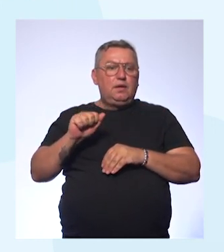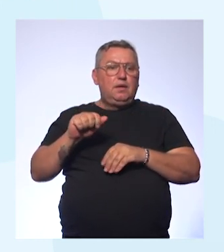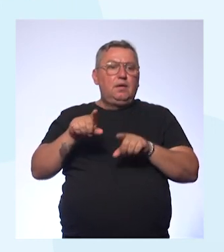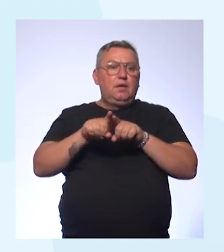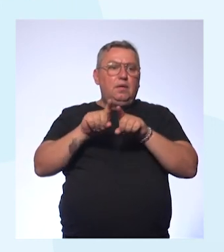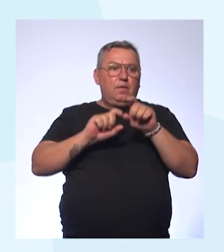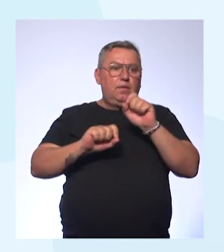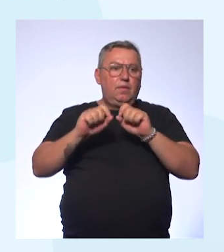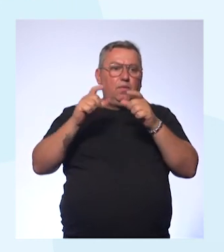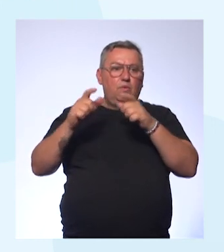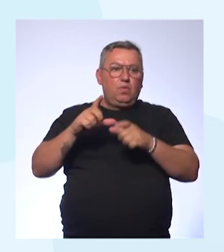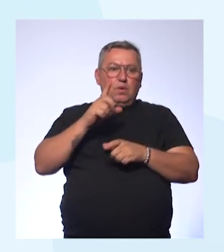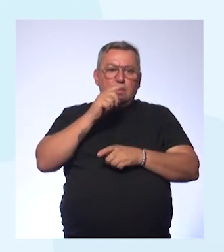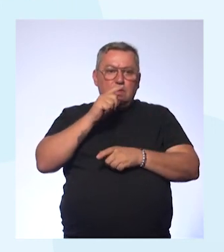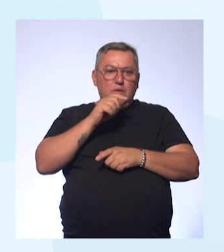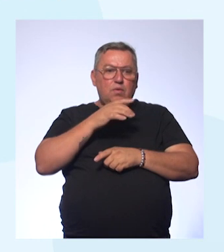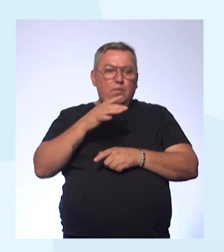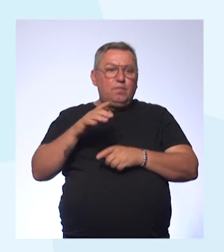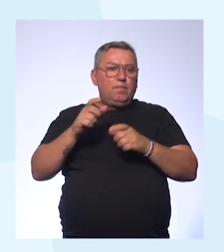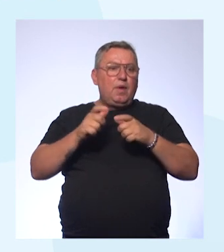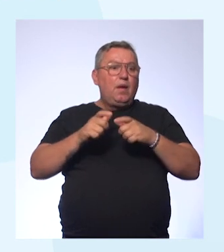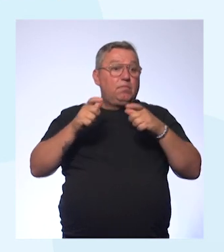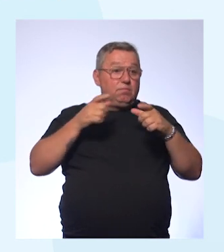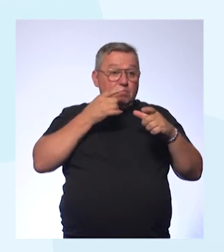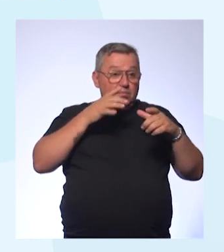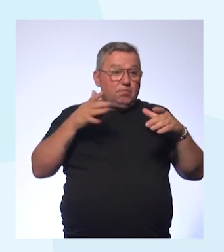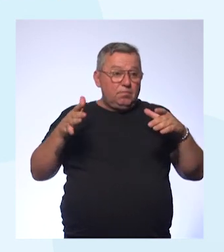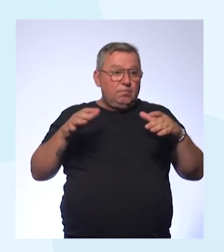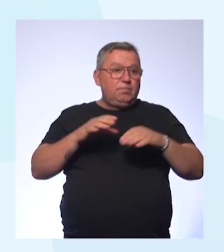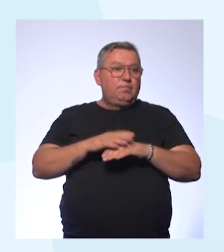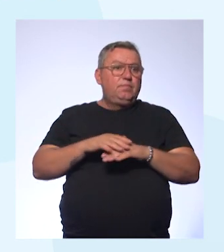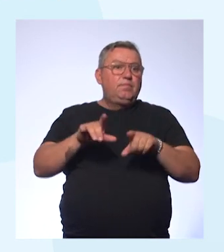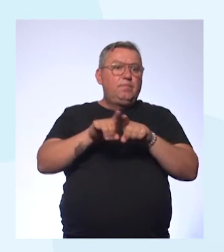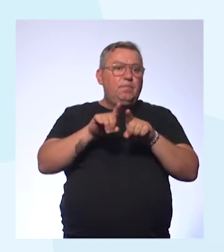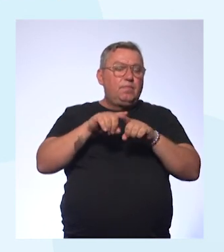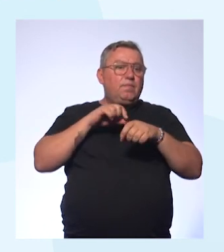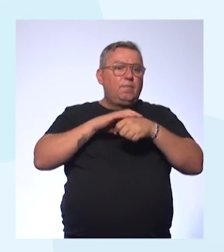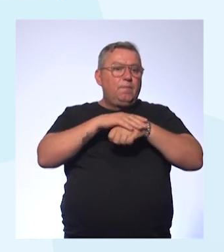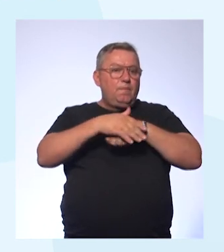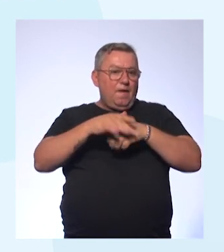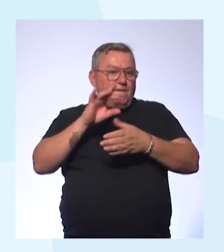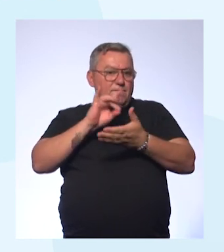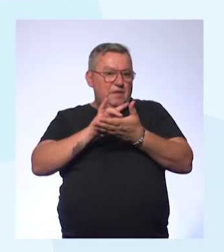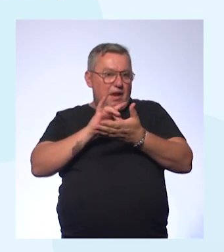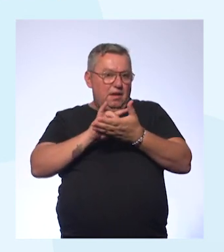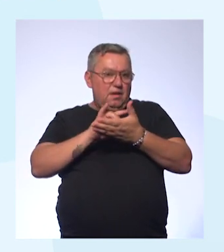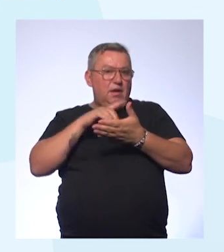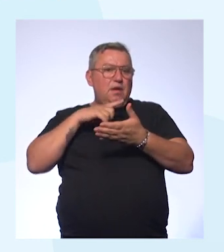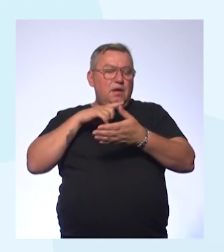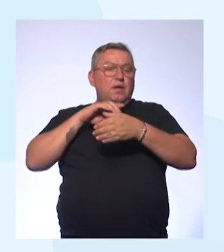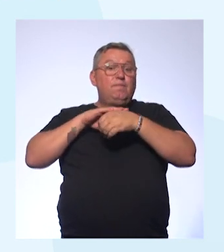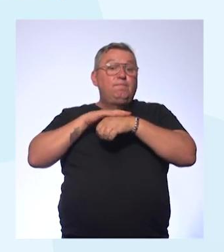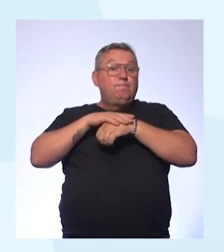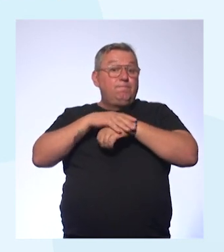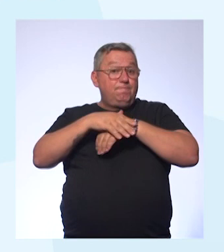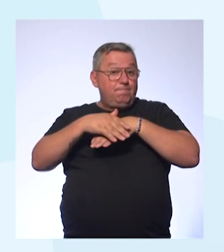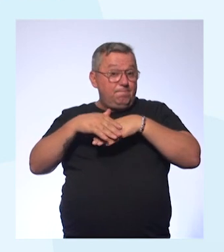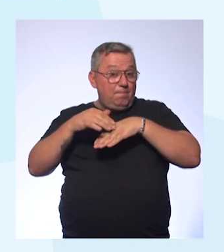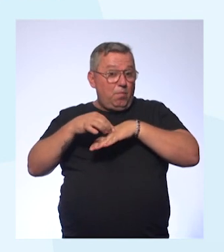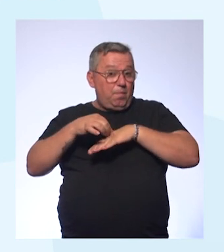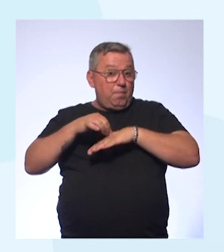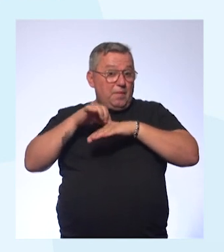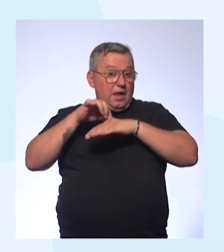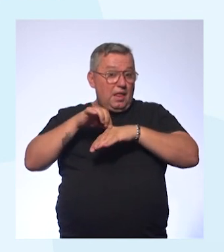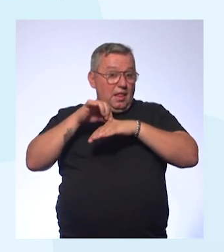totalmente aí em ambiente aquático, a maioria marinha, tem tecidos verdadeiros. Então, esse grupo já começa, né, com